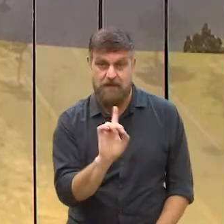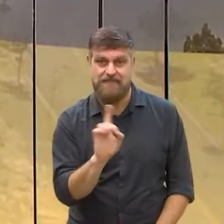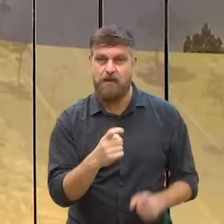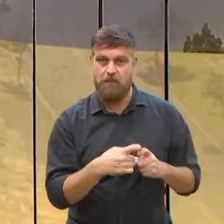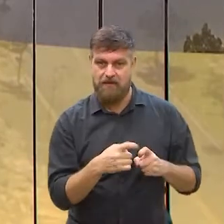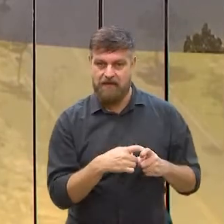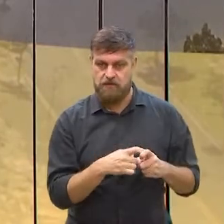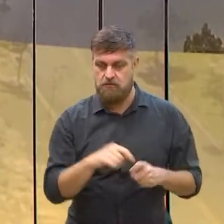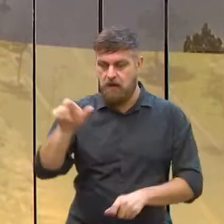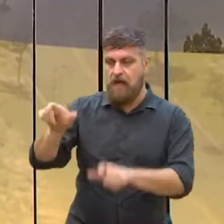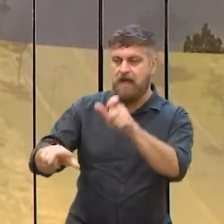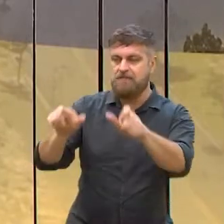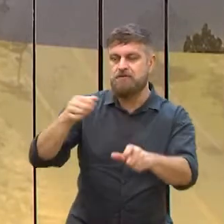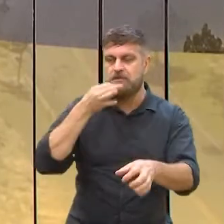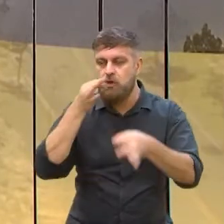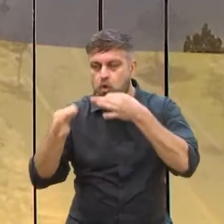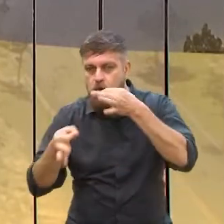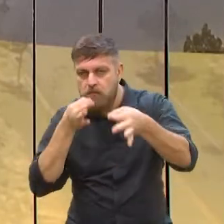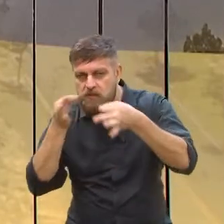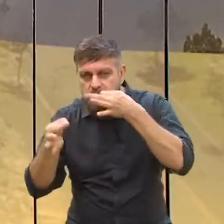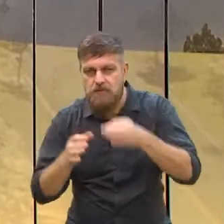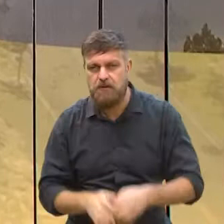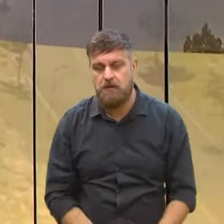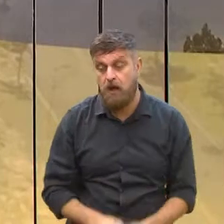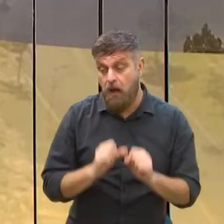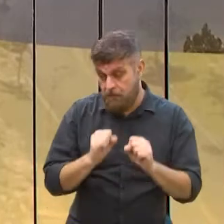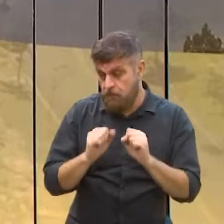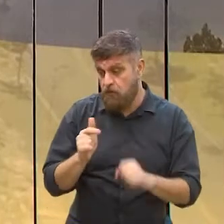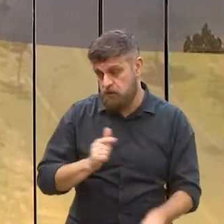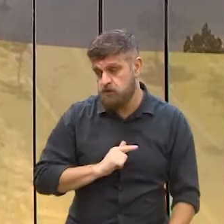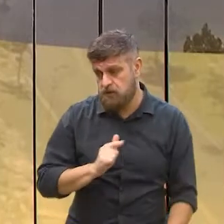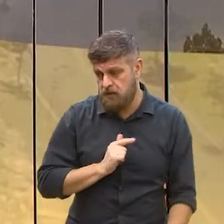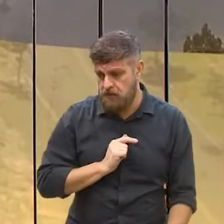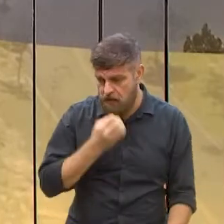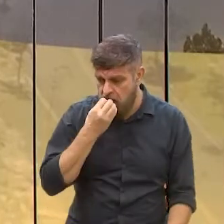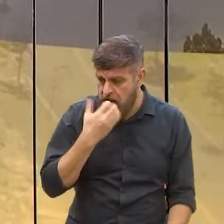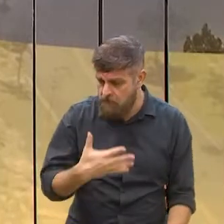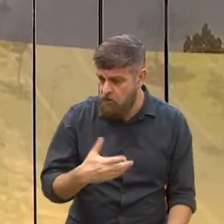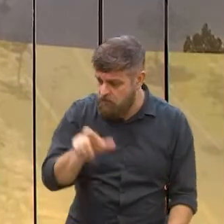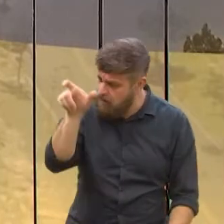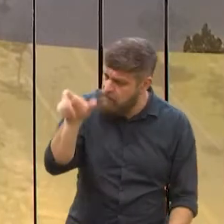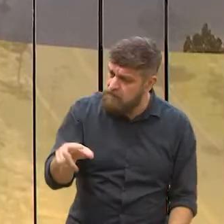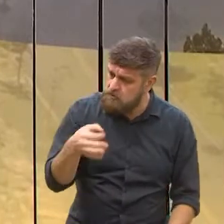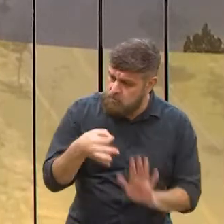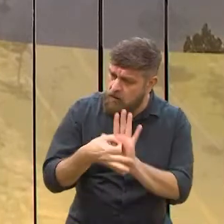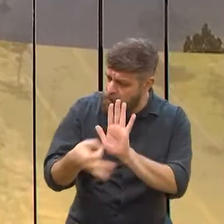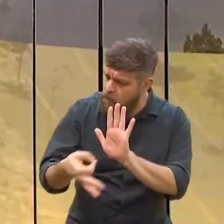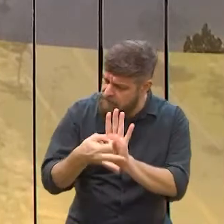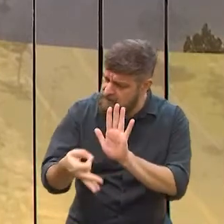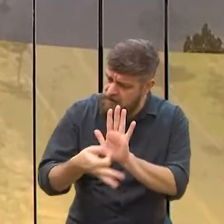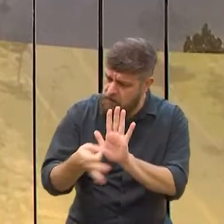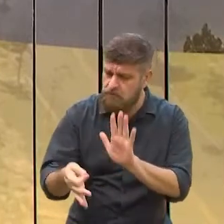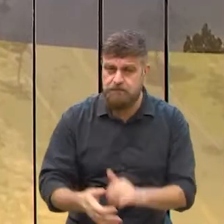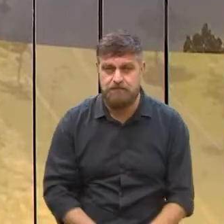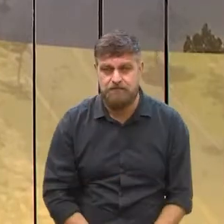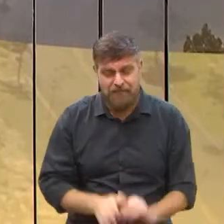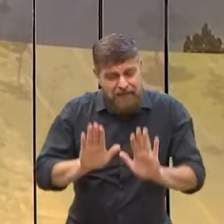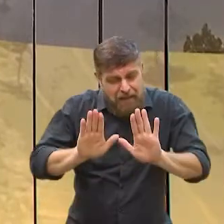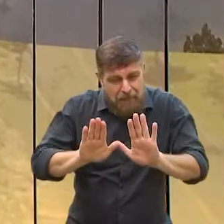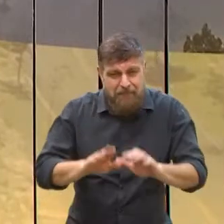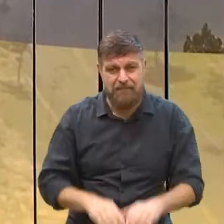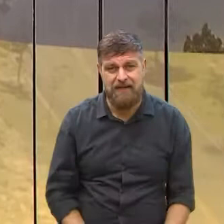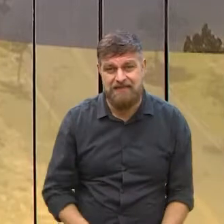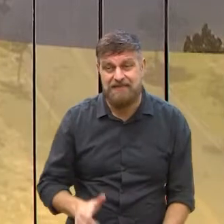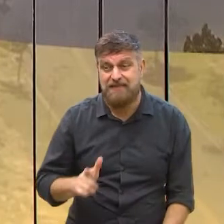Sim. ou até do médico, ela pode existir, deve existir, inclusive, por ser uma pessoa, está dando a opinião dela. Mas se ela não